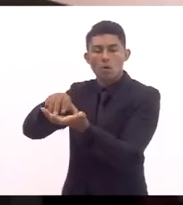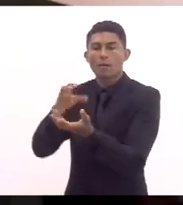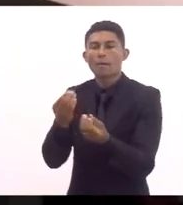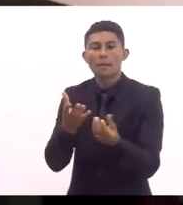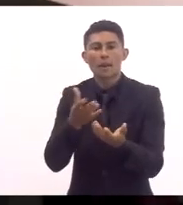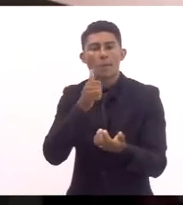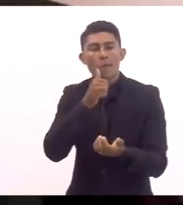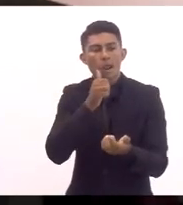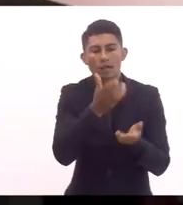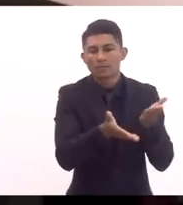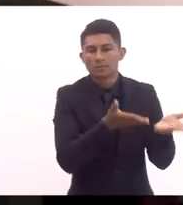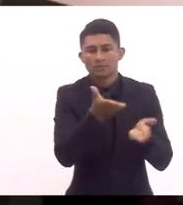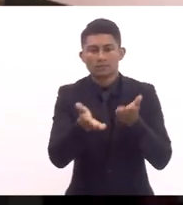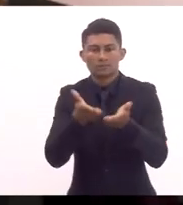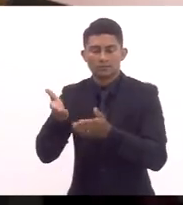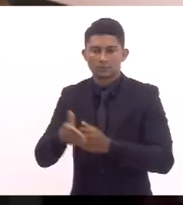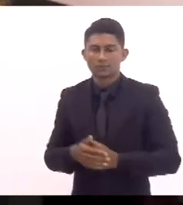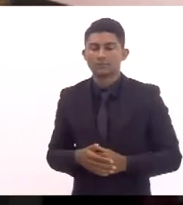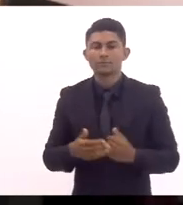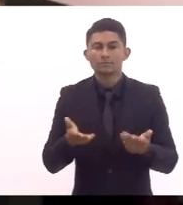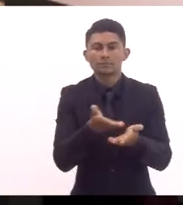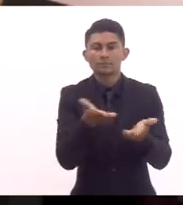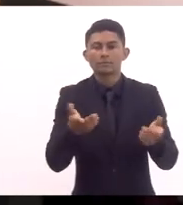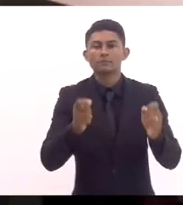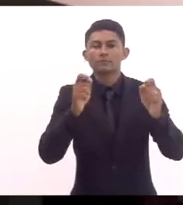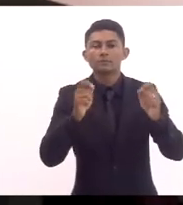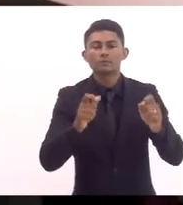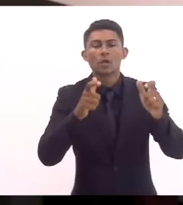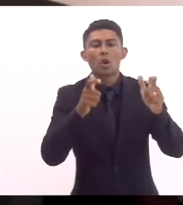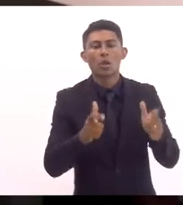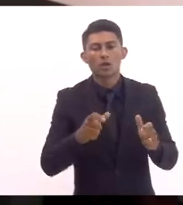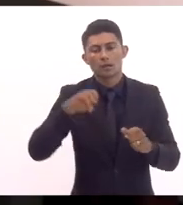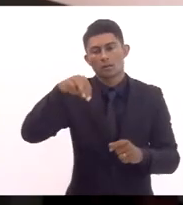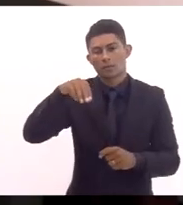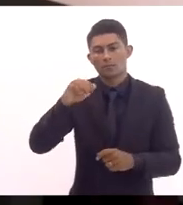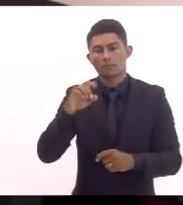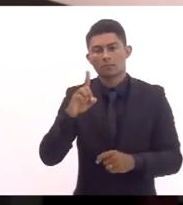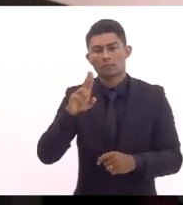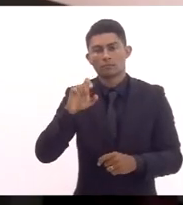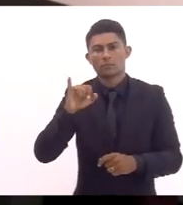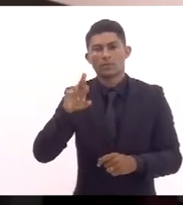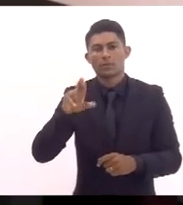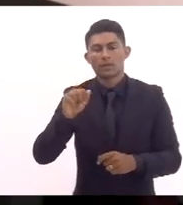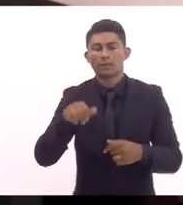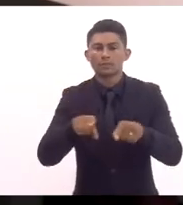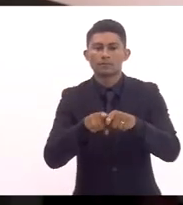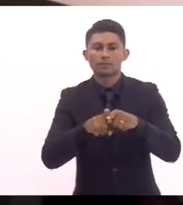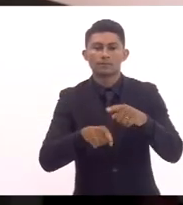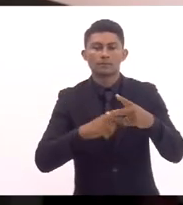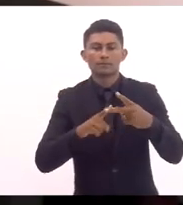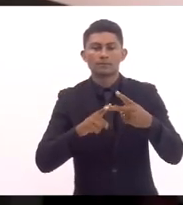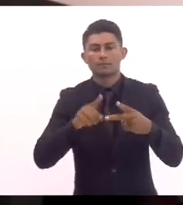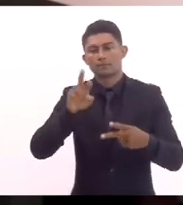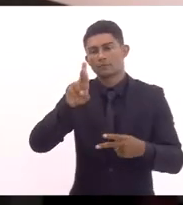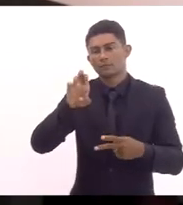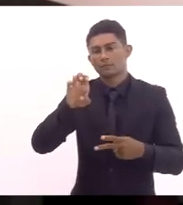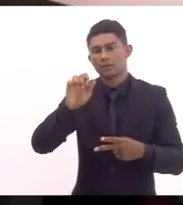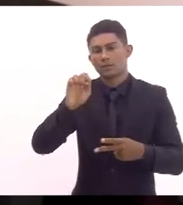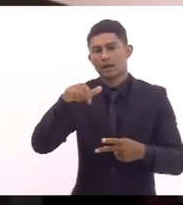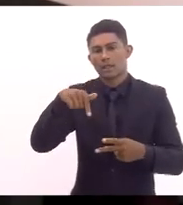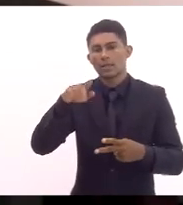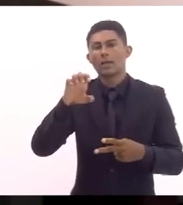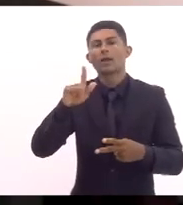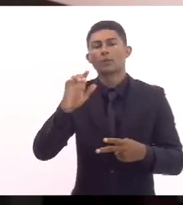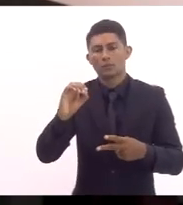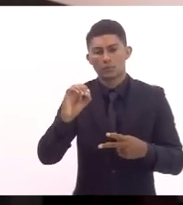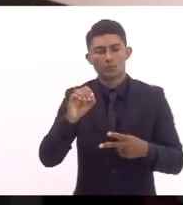à Mulher os núcleos hoje eles funcionam em Madureira na casa da mulher carioca Tia Doca e funciona em Realengo também na